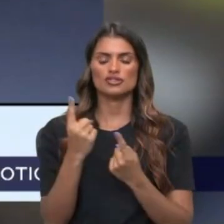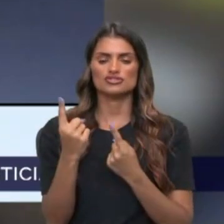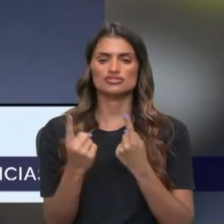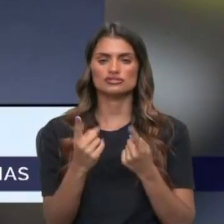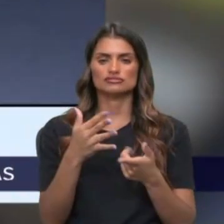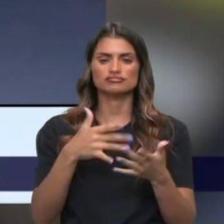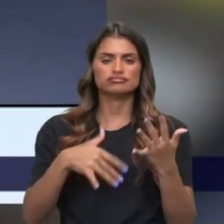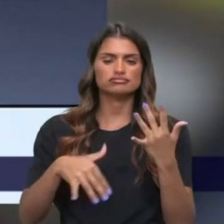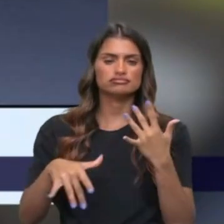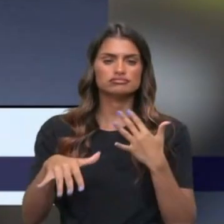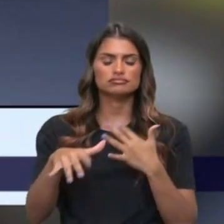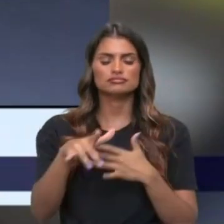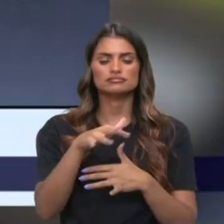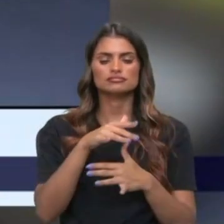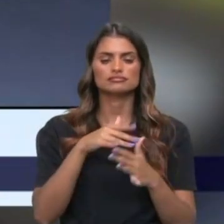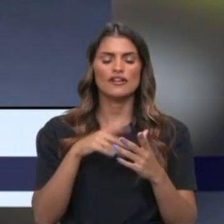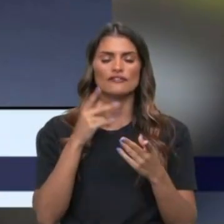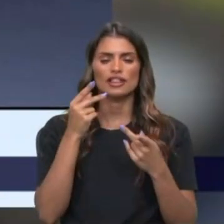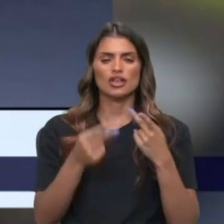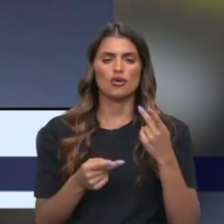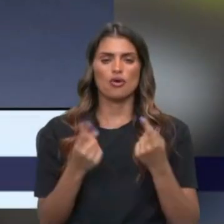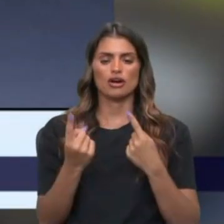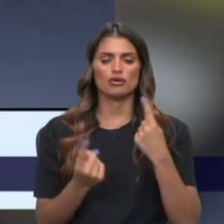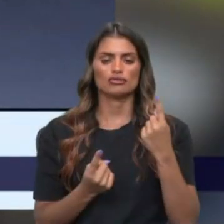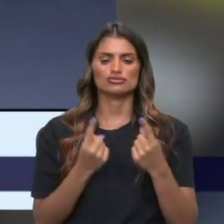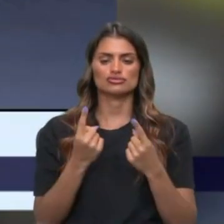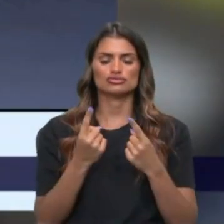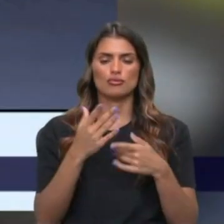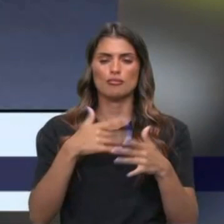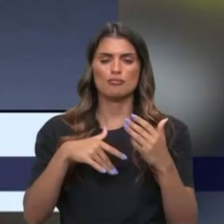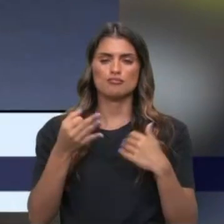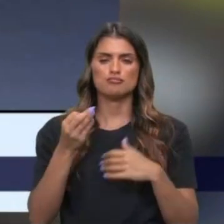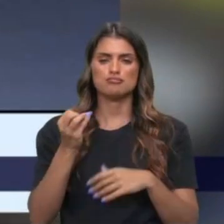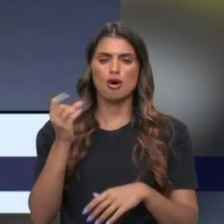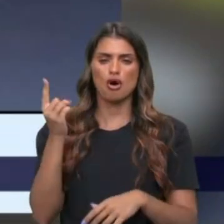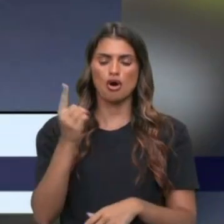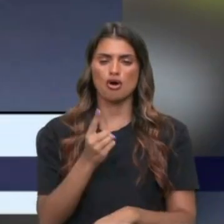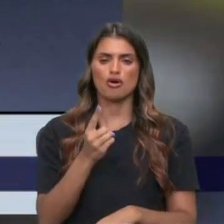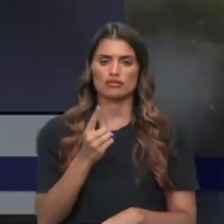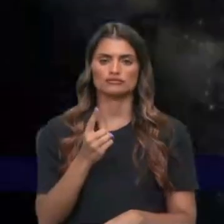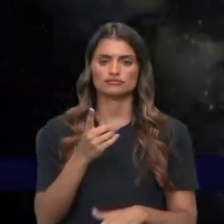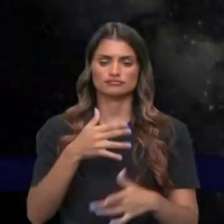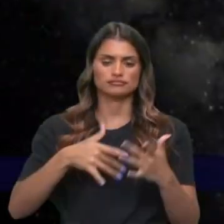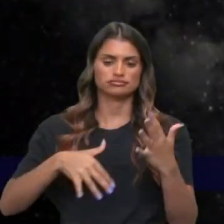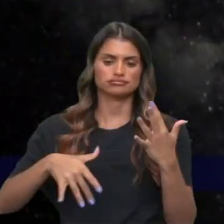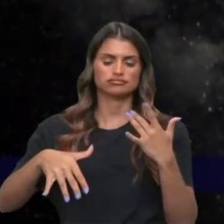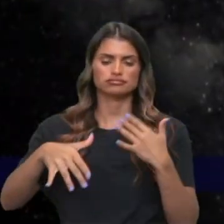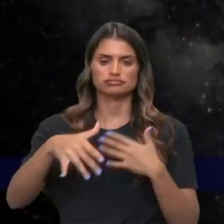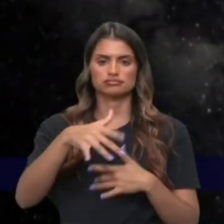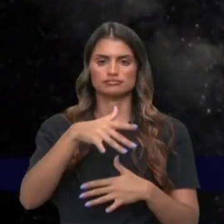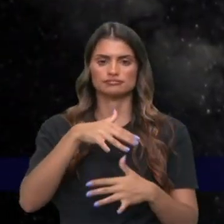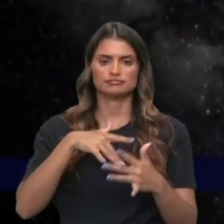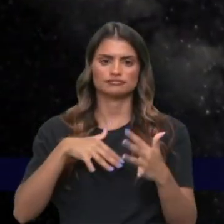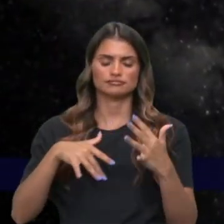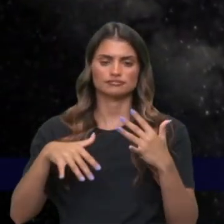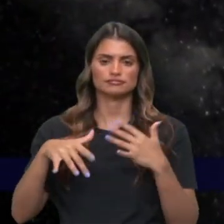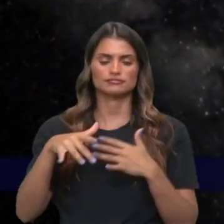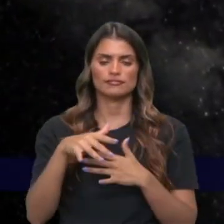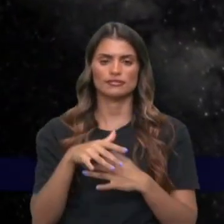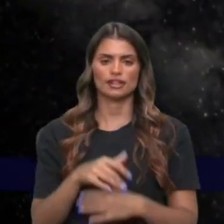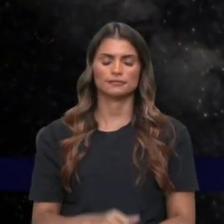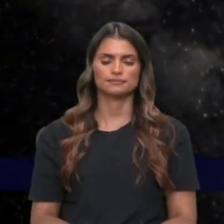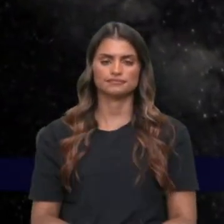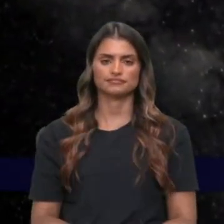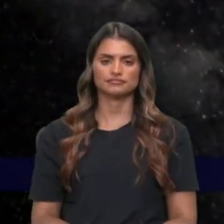e autenticamente cheirou e analisou alguns dos grãos de poeira dessa pluma que é injetada da superfície de